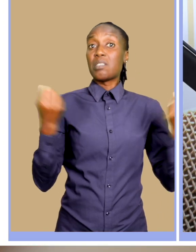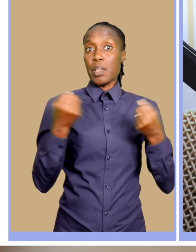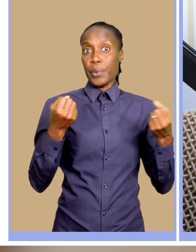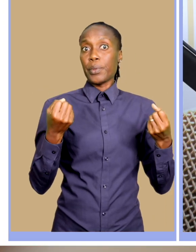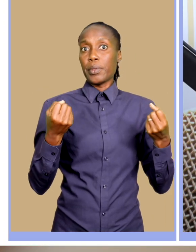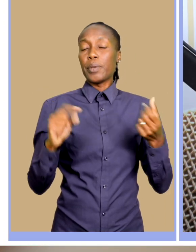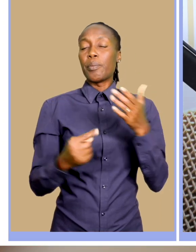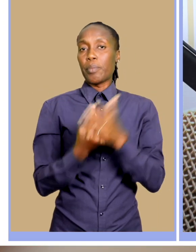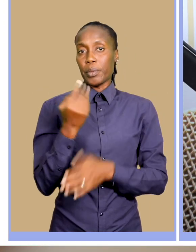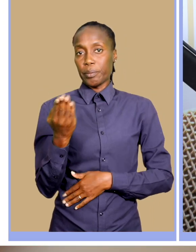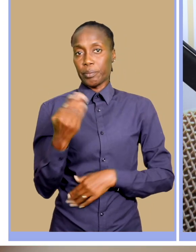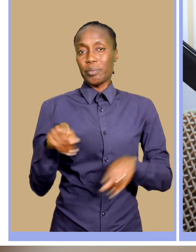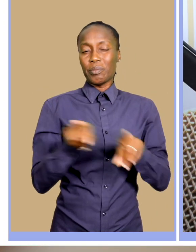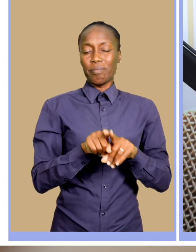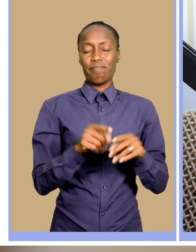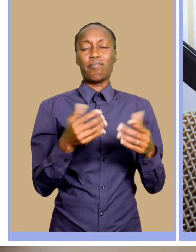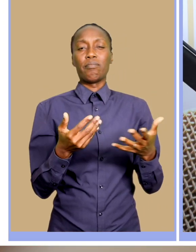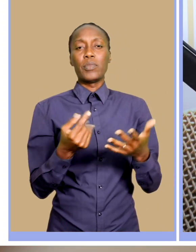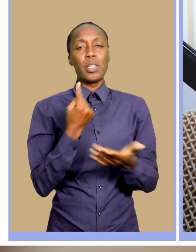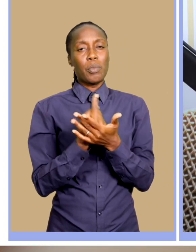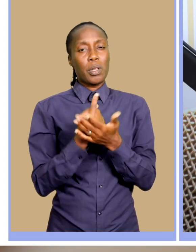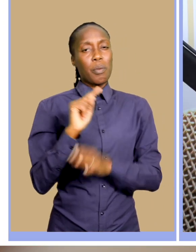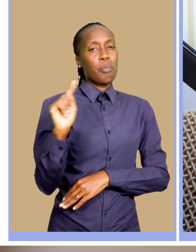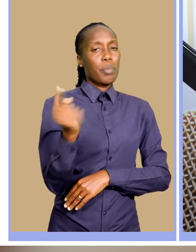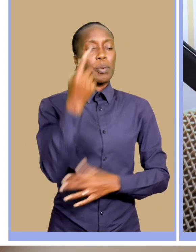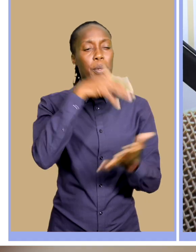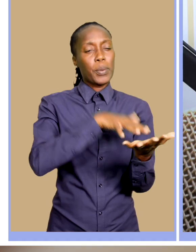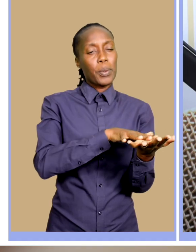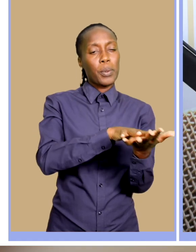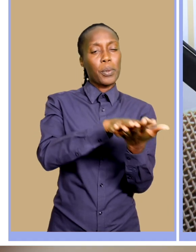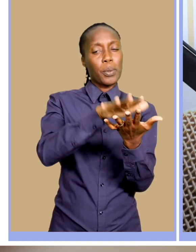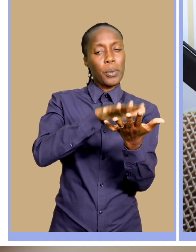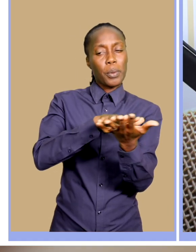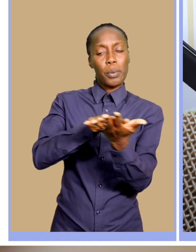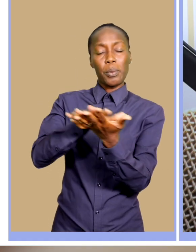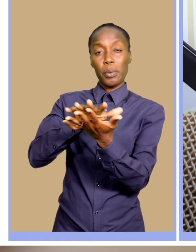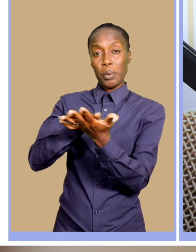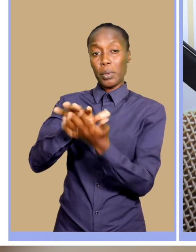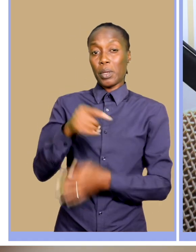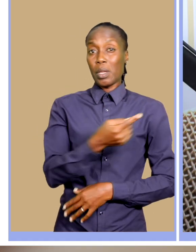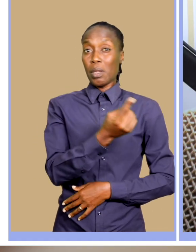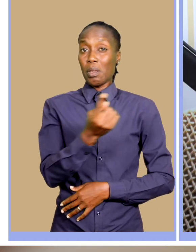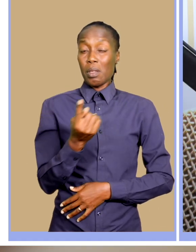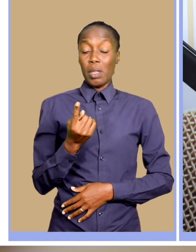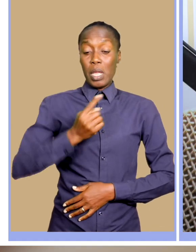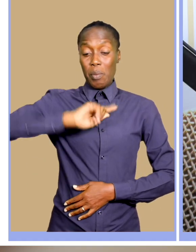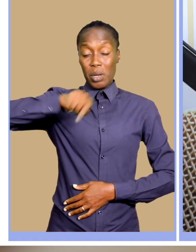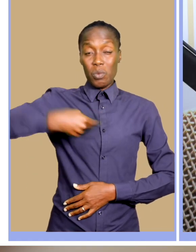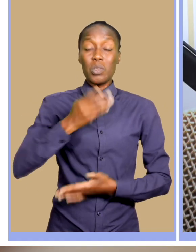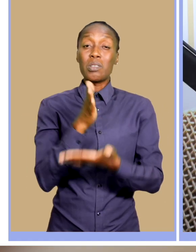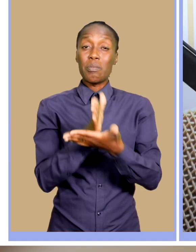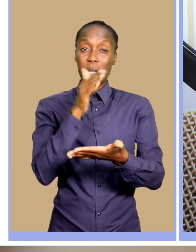queríamos mesmo criar a consciência primeiro ao nível do nosso setor. Então, como Instituto, promovemos